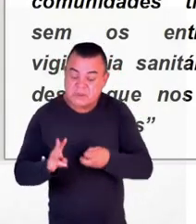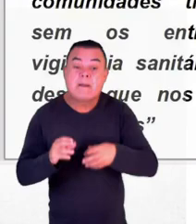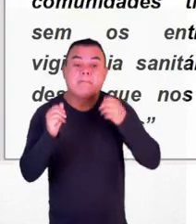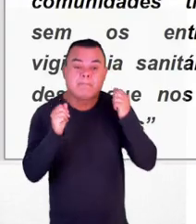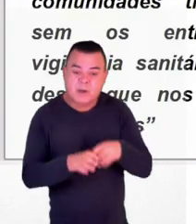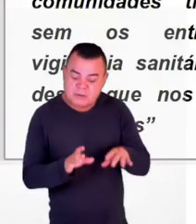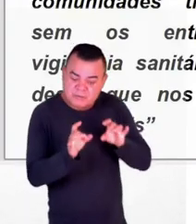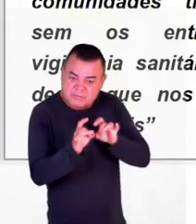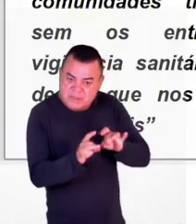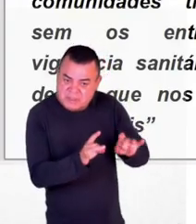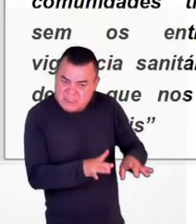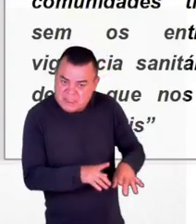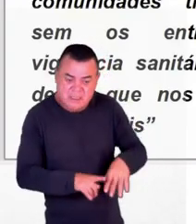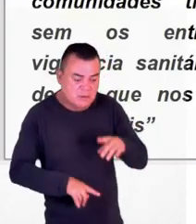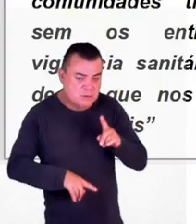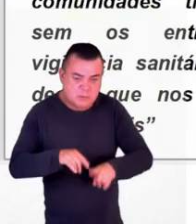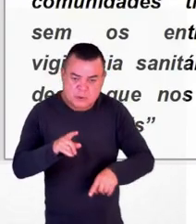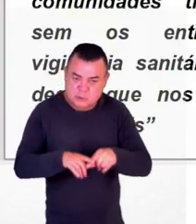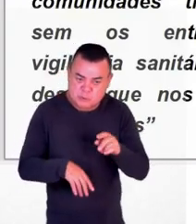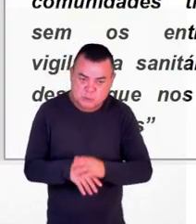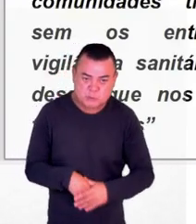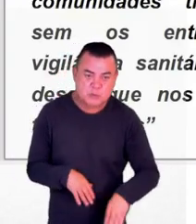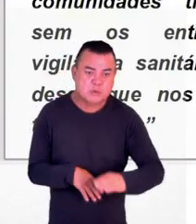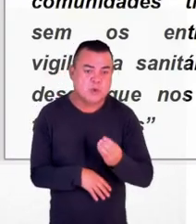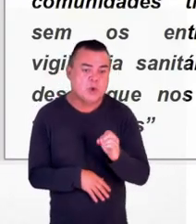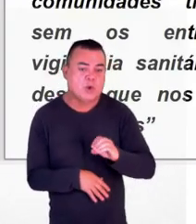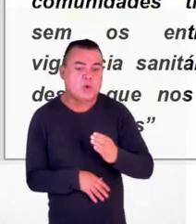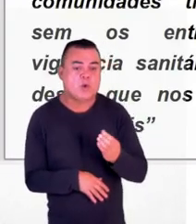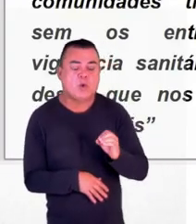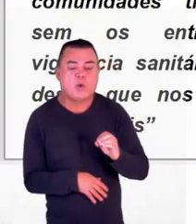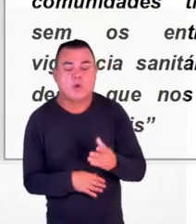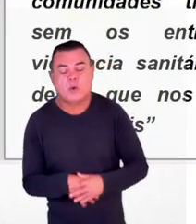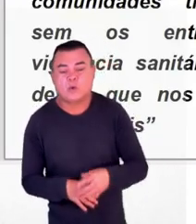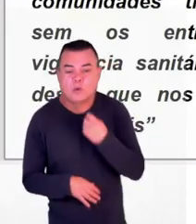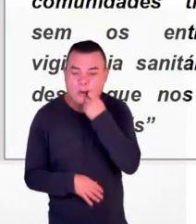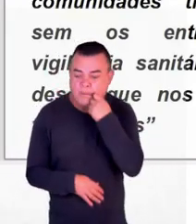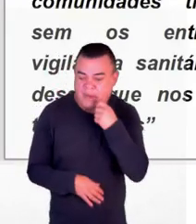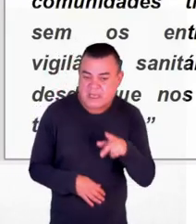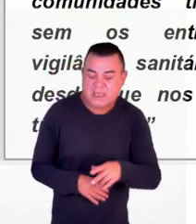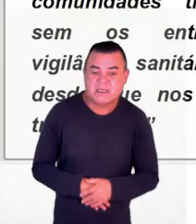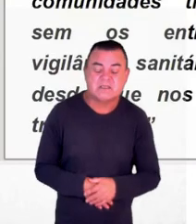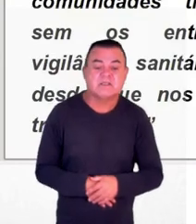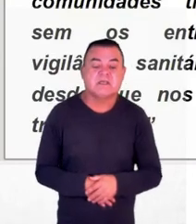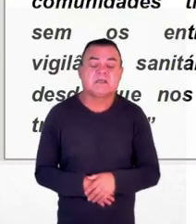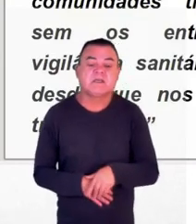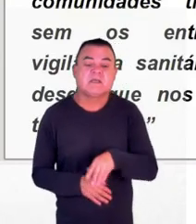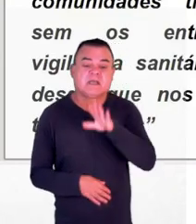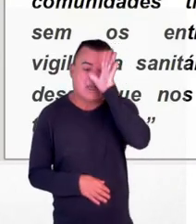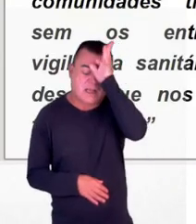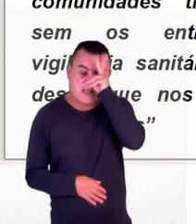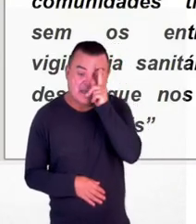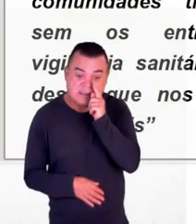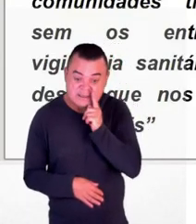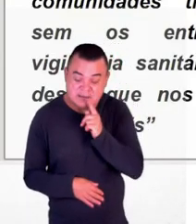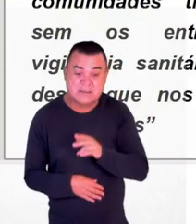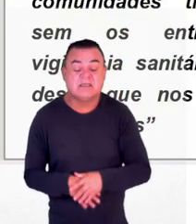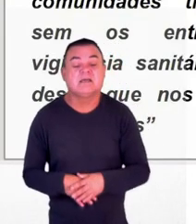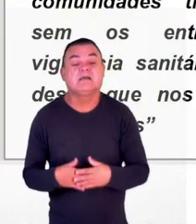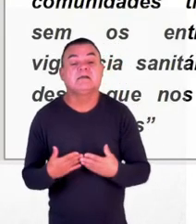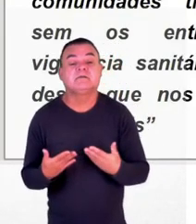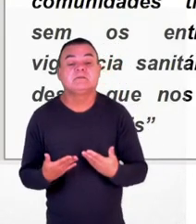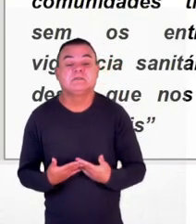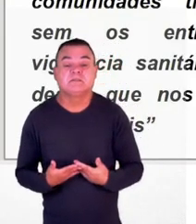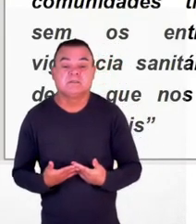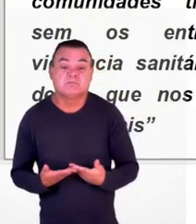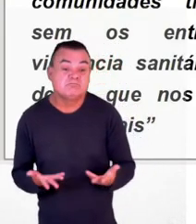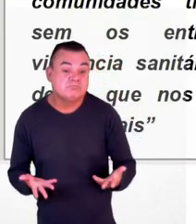proteína processado vegetal poupa farinha peixe gaminha enfim que ele produz tradicionalmente por município pro